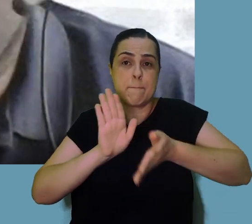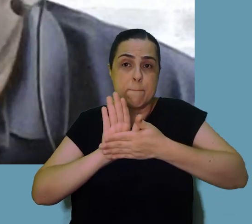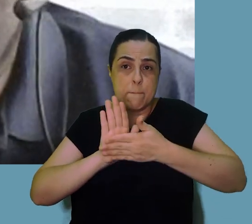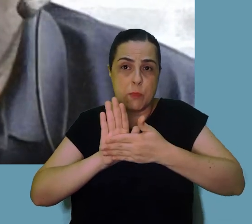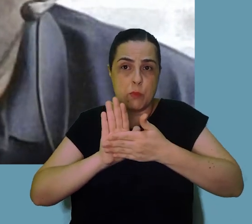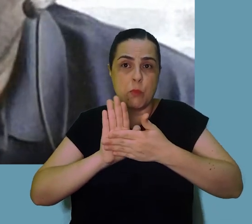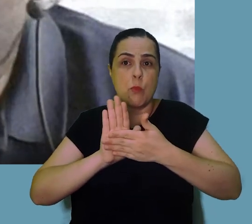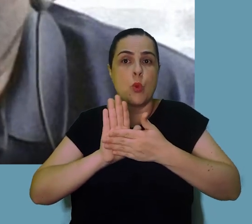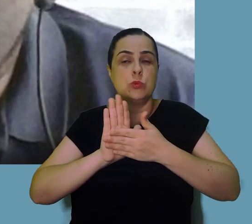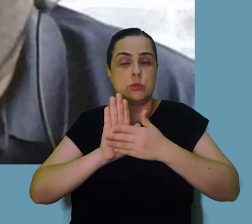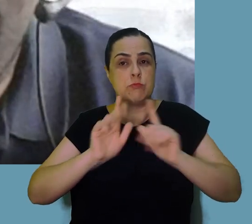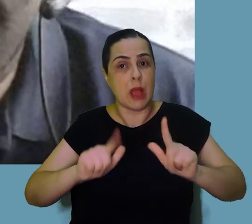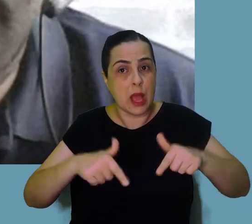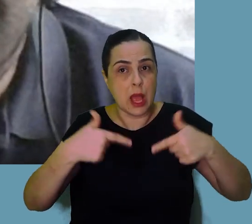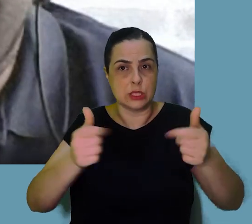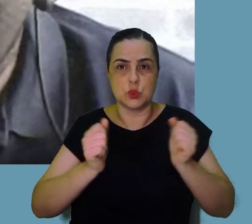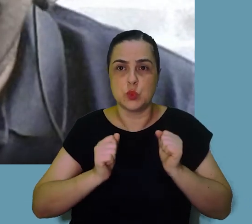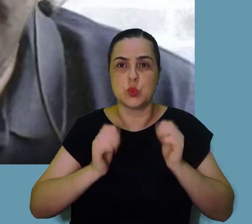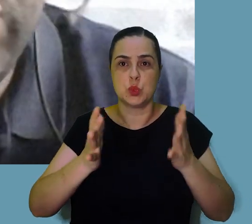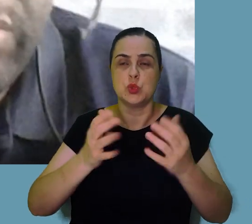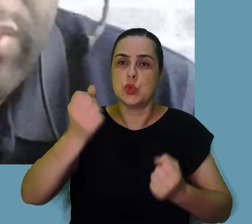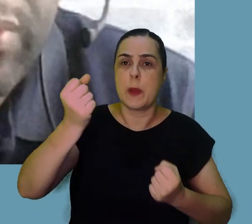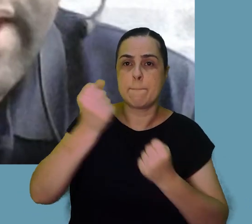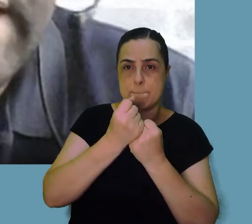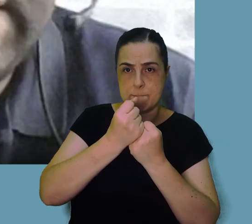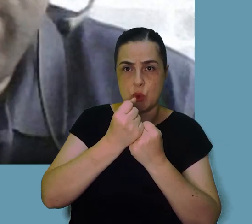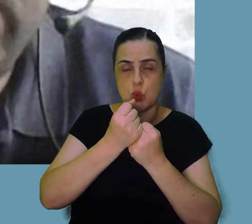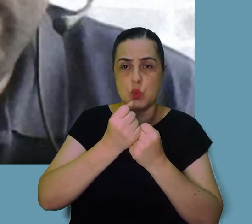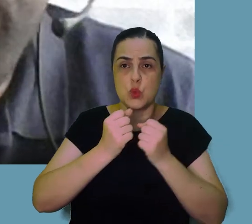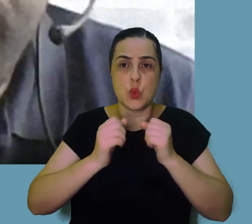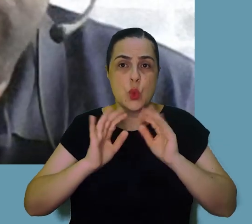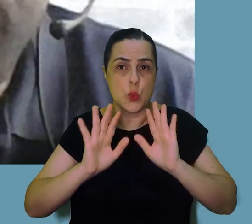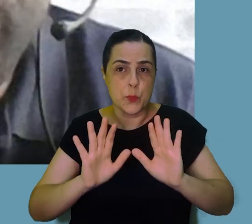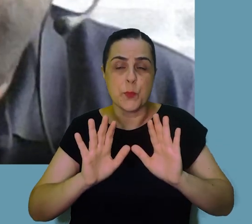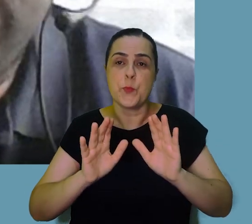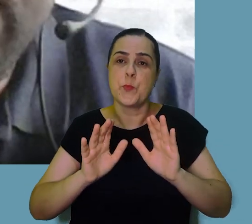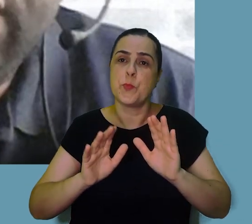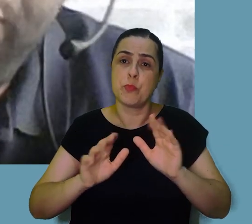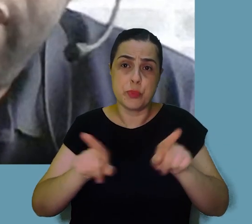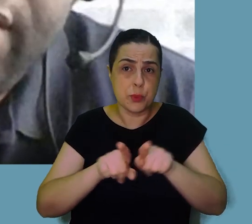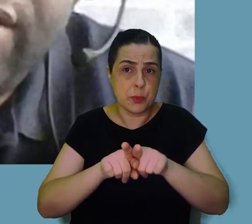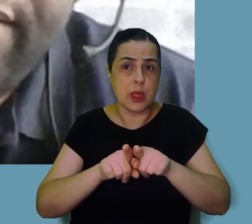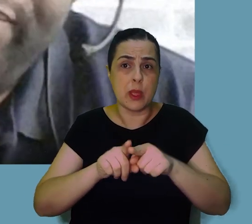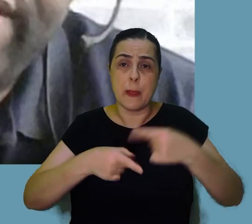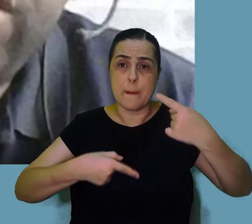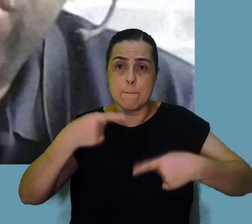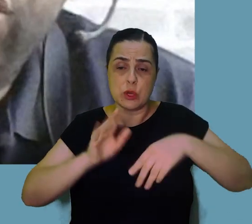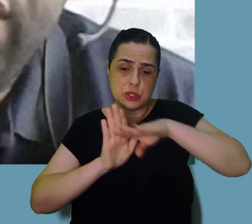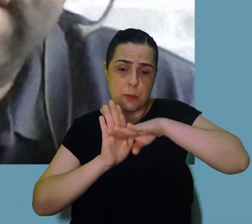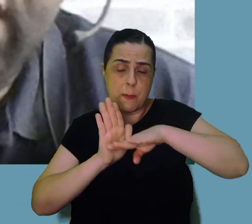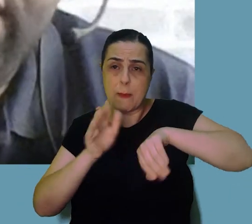dados que nos chamam a atenção, que conversa exatamente com esse assunto, são ações afirmativas de mudança de política,